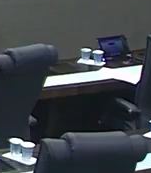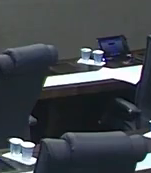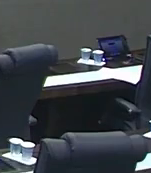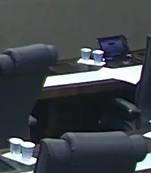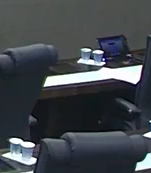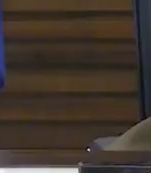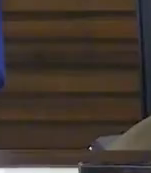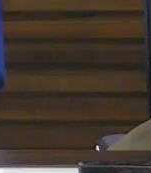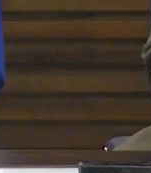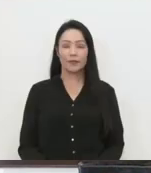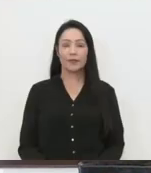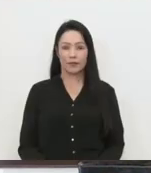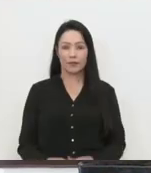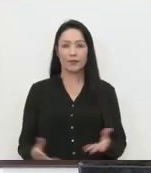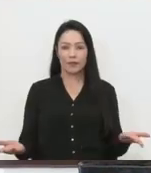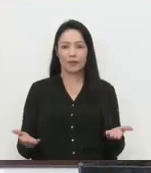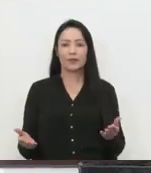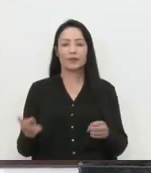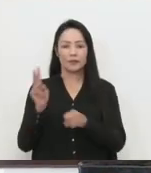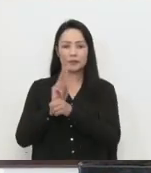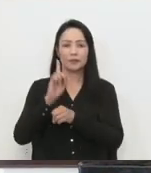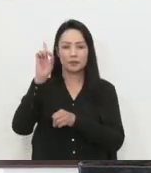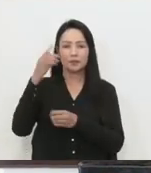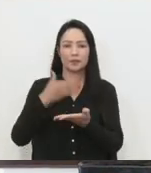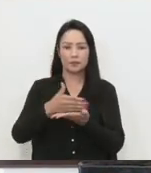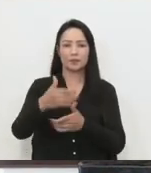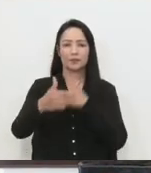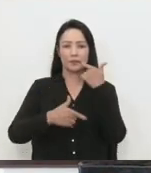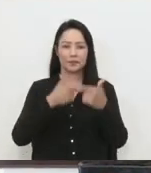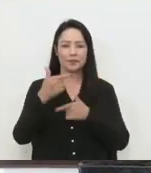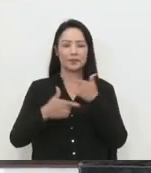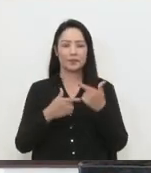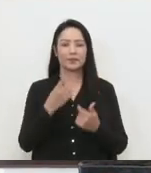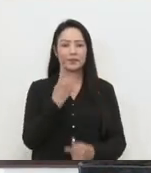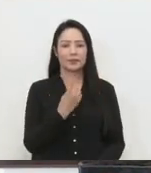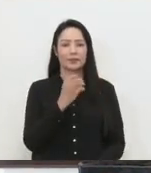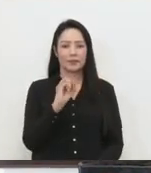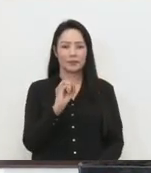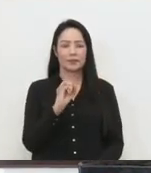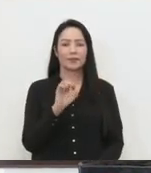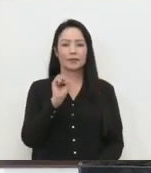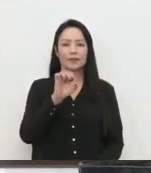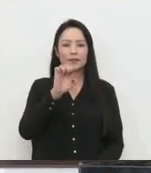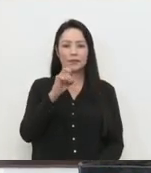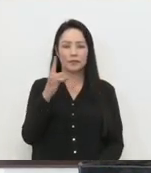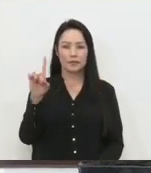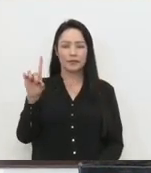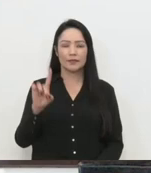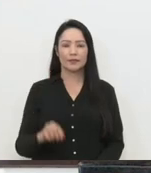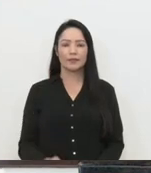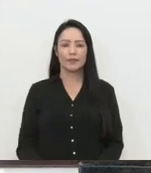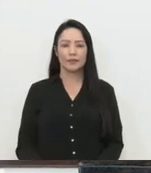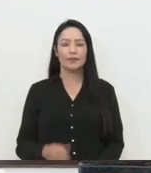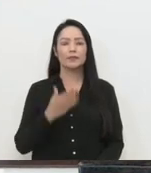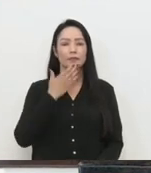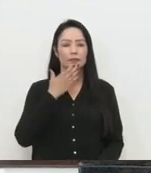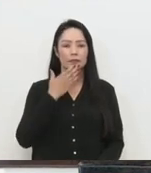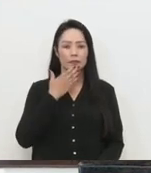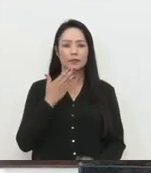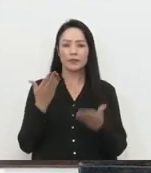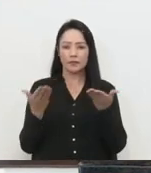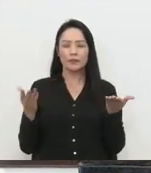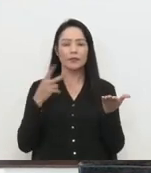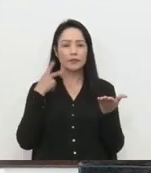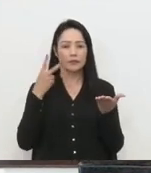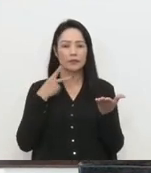a número legal sobre a proteção de Deus iniciamos os trabalhos da 16ª sessão ordinária Solicito aos senhores vereadores